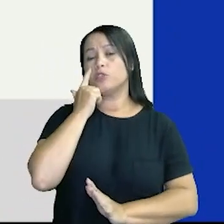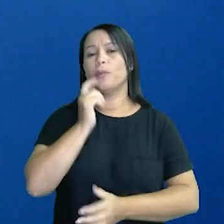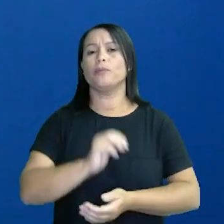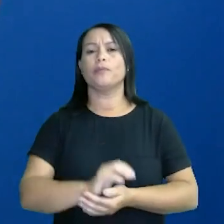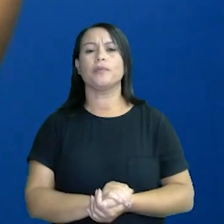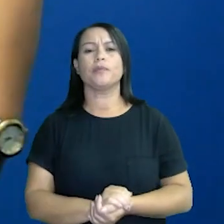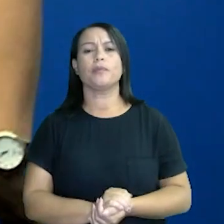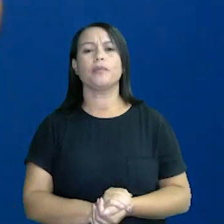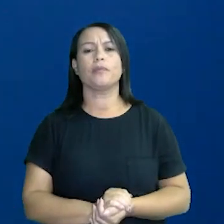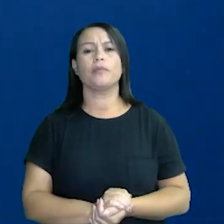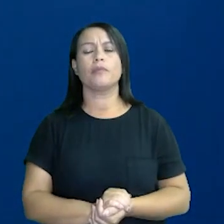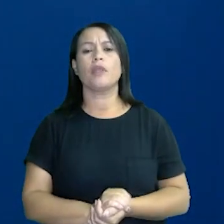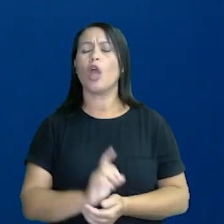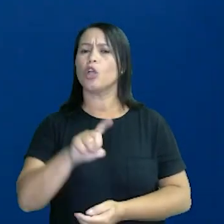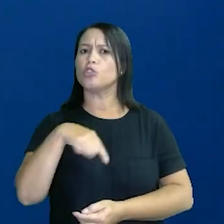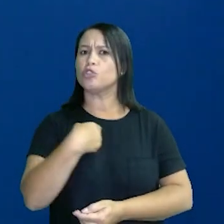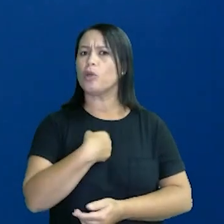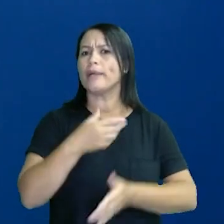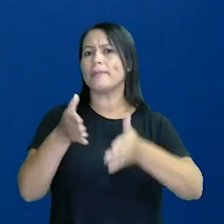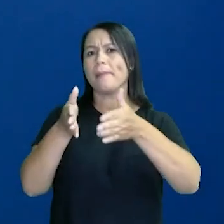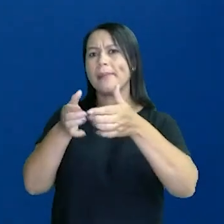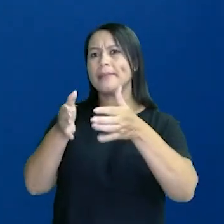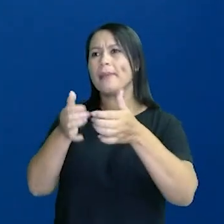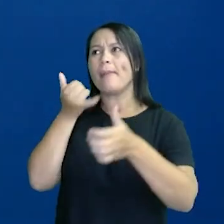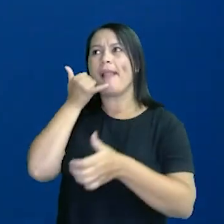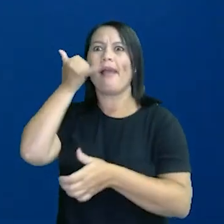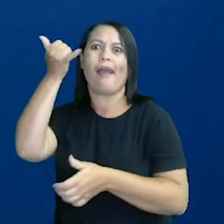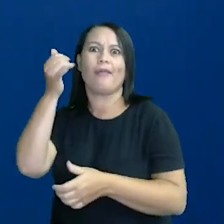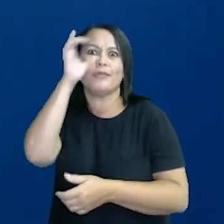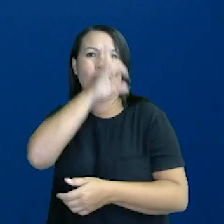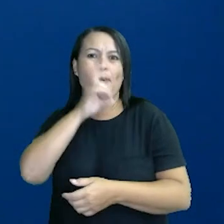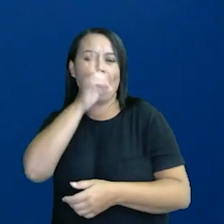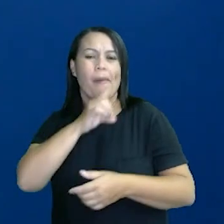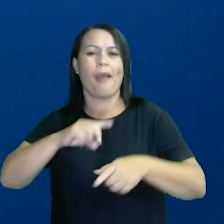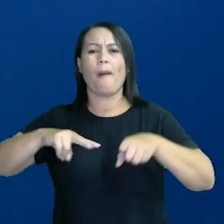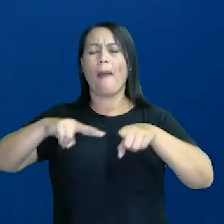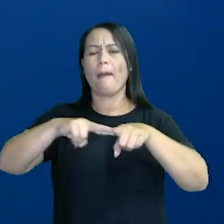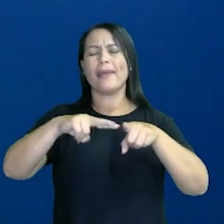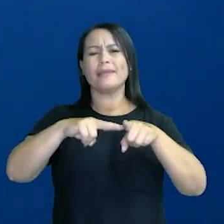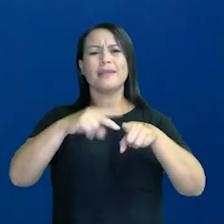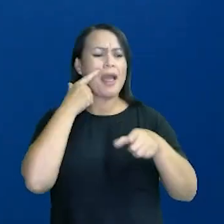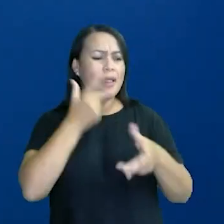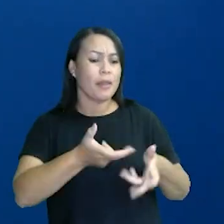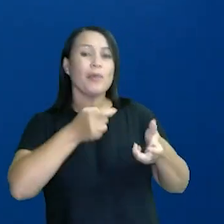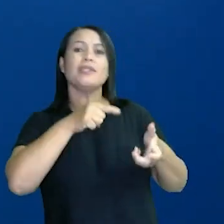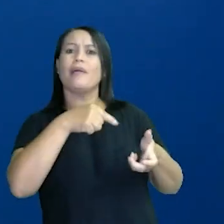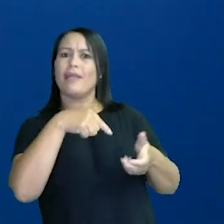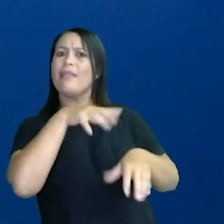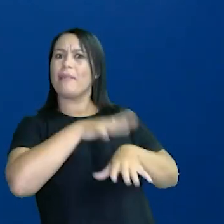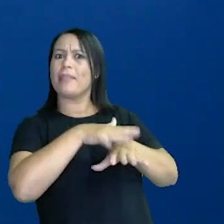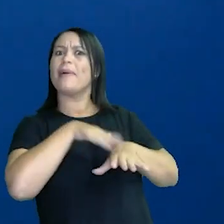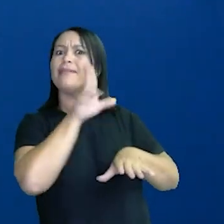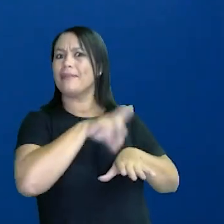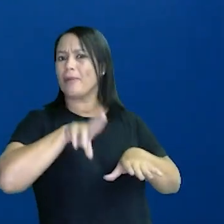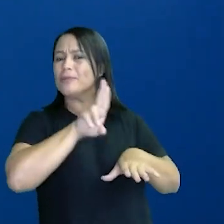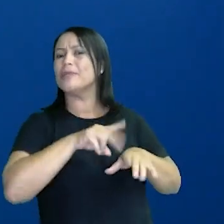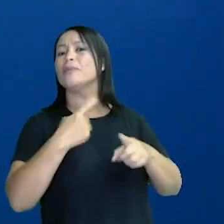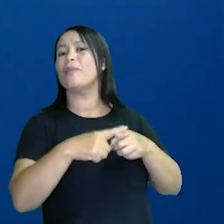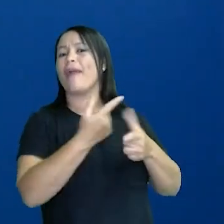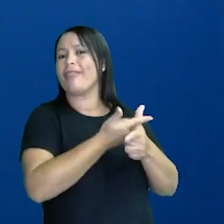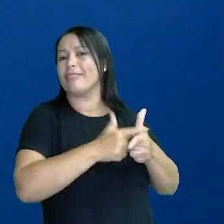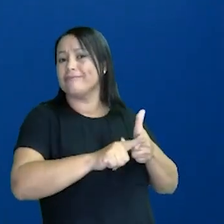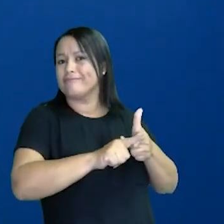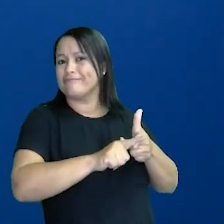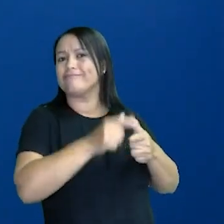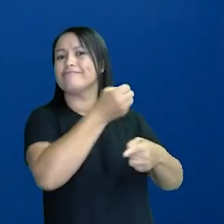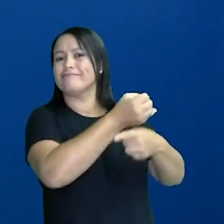pessoal, a gente pede aquela pizza, né, isso dia de domingo, e muitas vezes nem se dá conta e está usando ali a matemática, a parte de